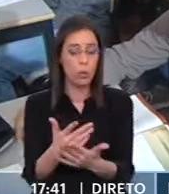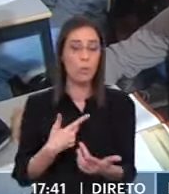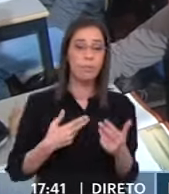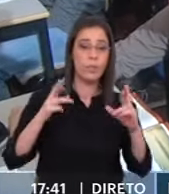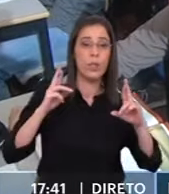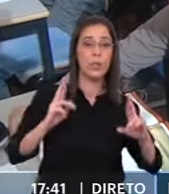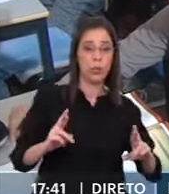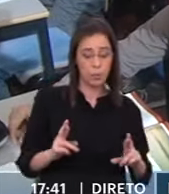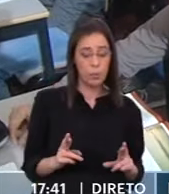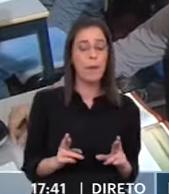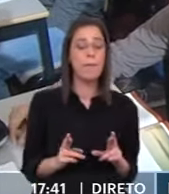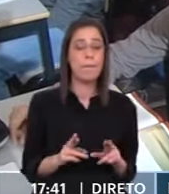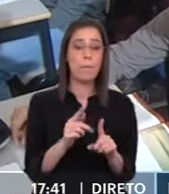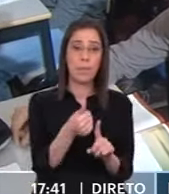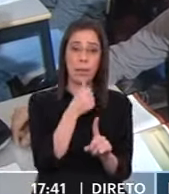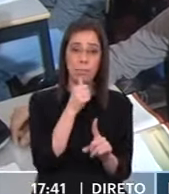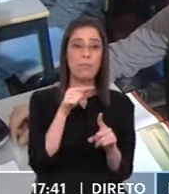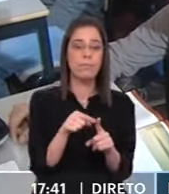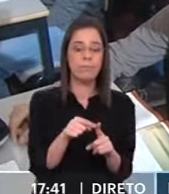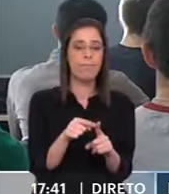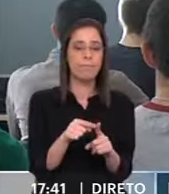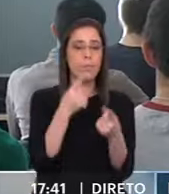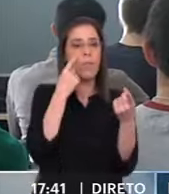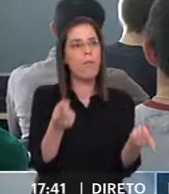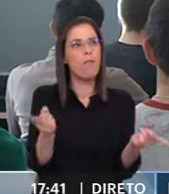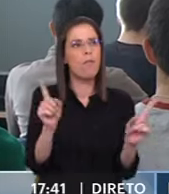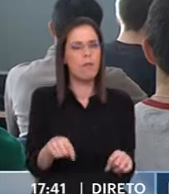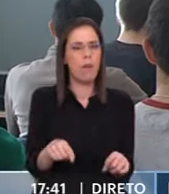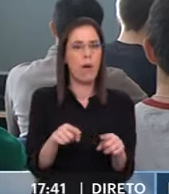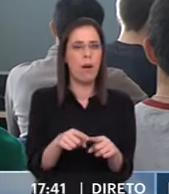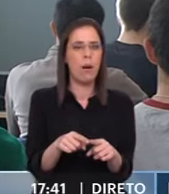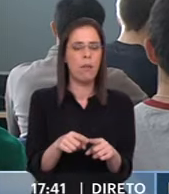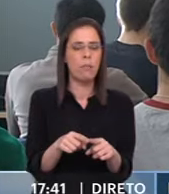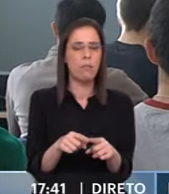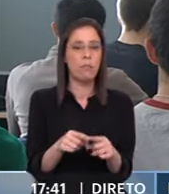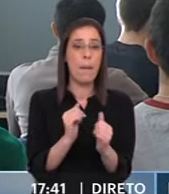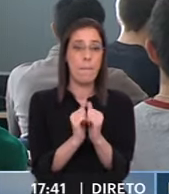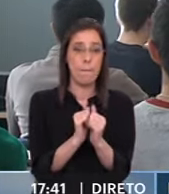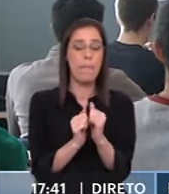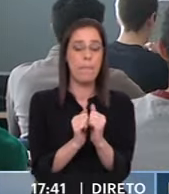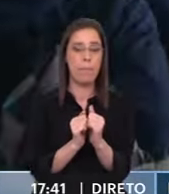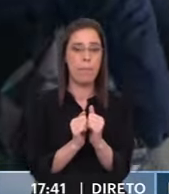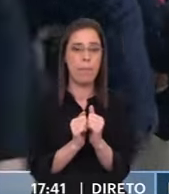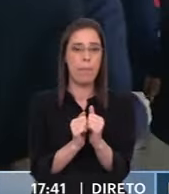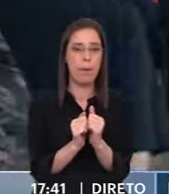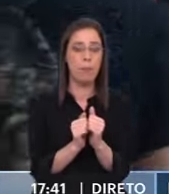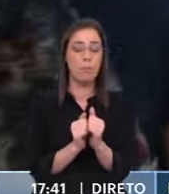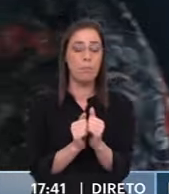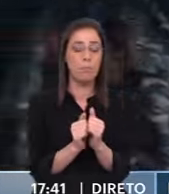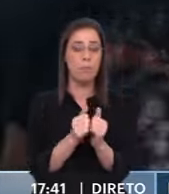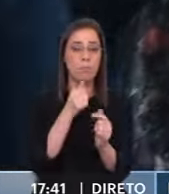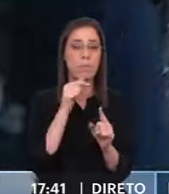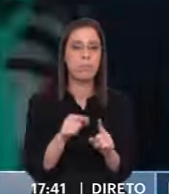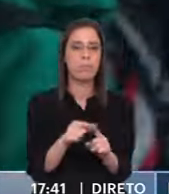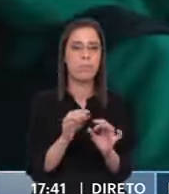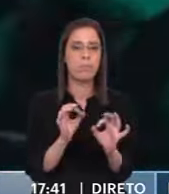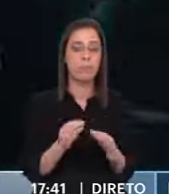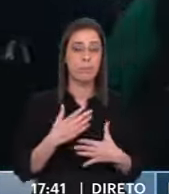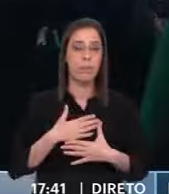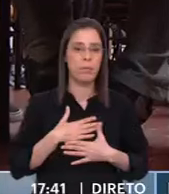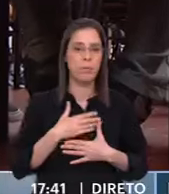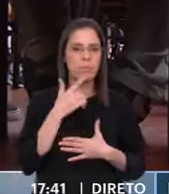esperamos é que essa decisão de voltar a fazer em formato de papel seja tomada, sendo que nós